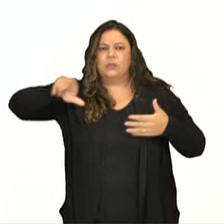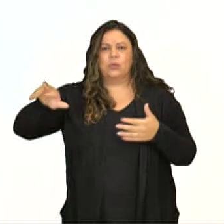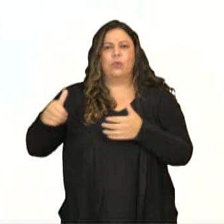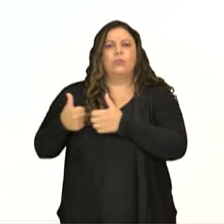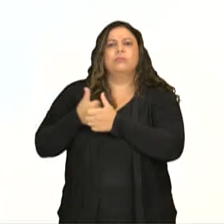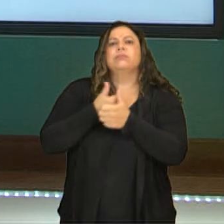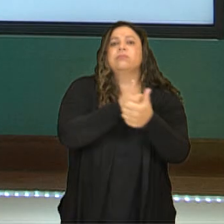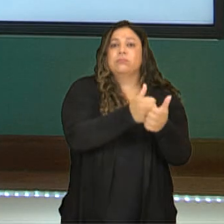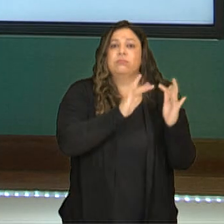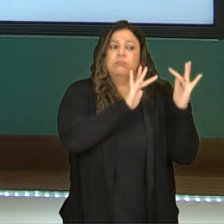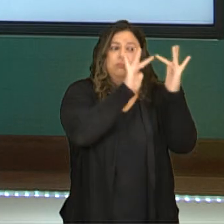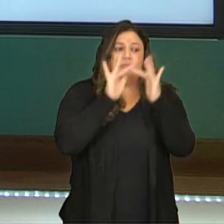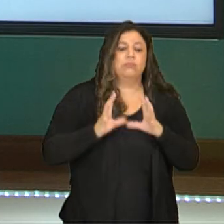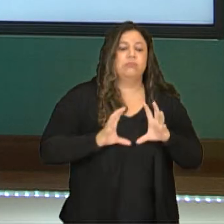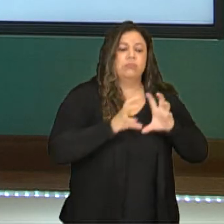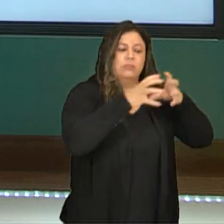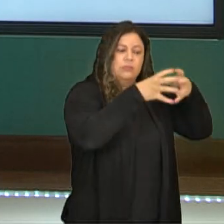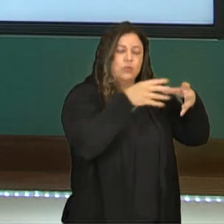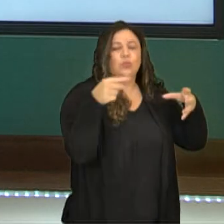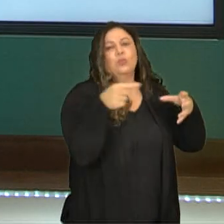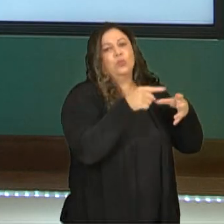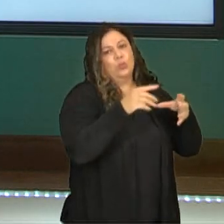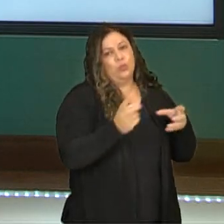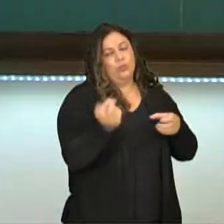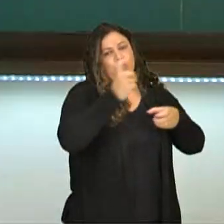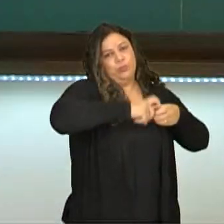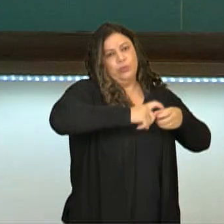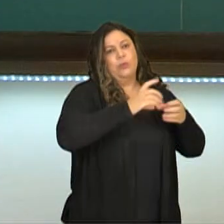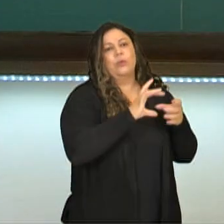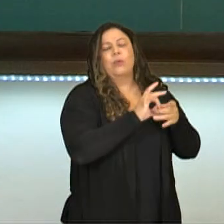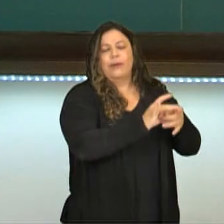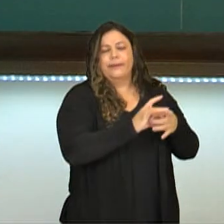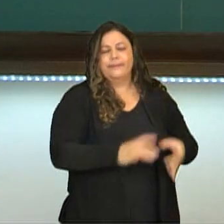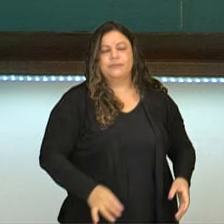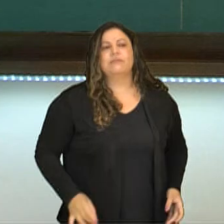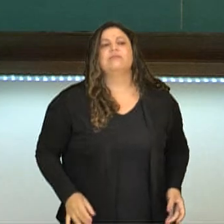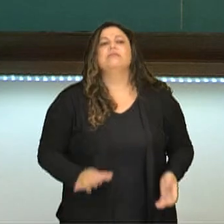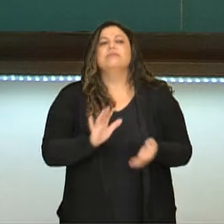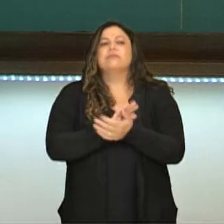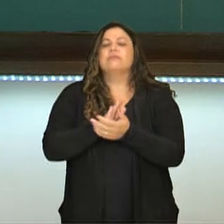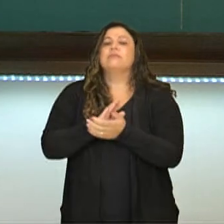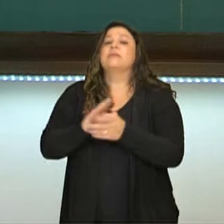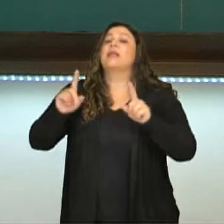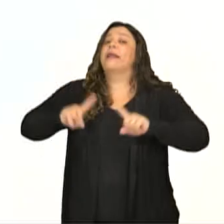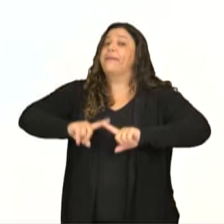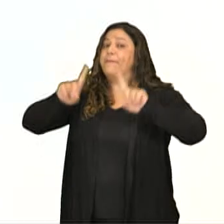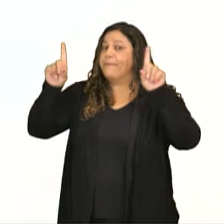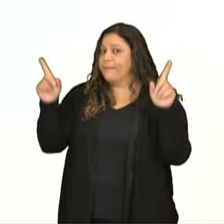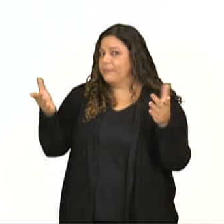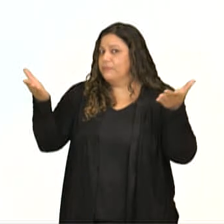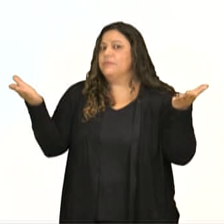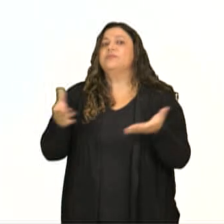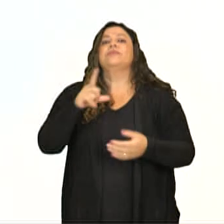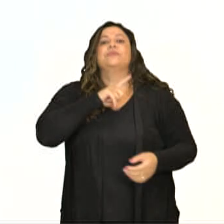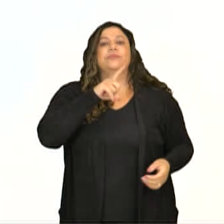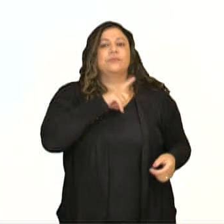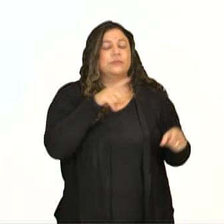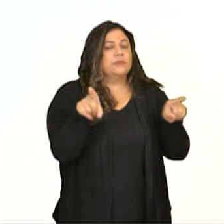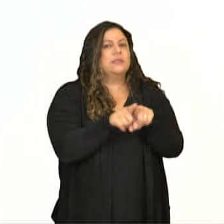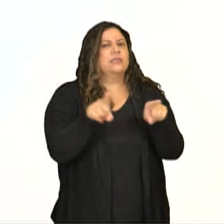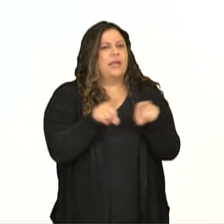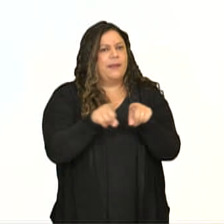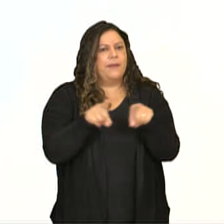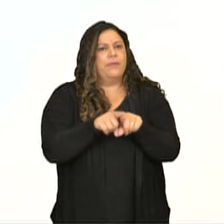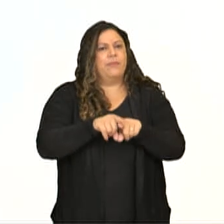de certa sociedade. Tá? No entanto, existem também